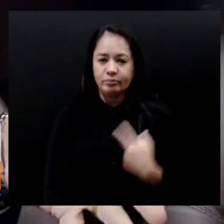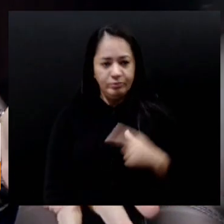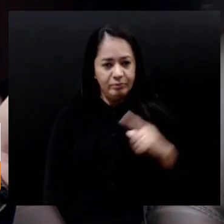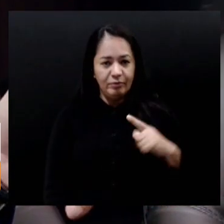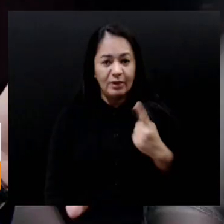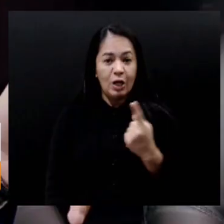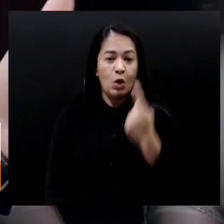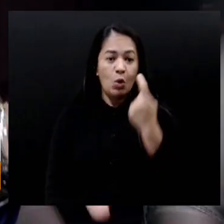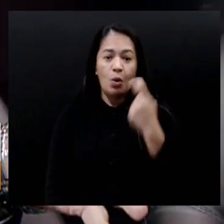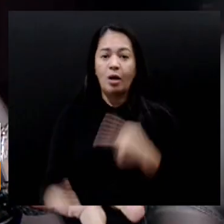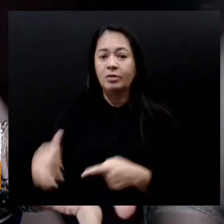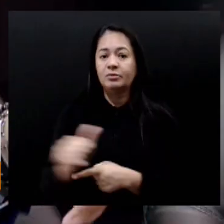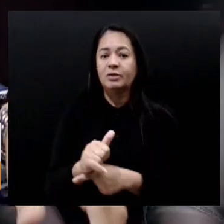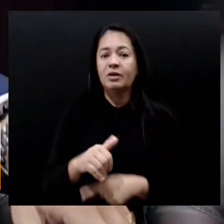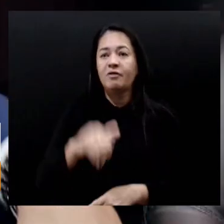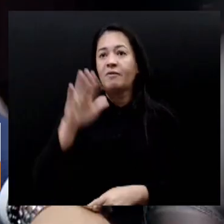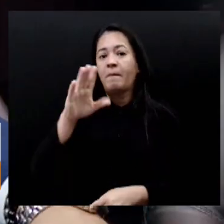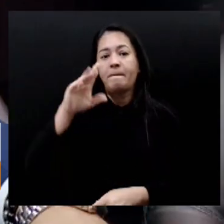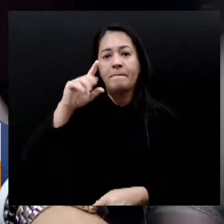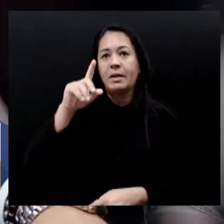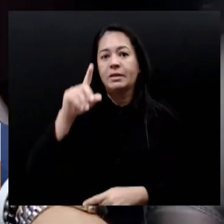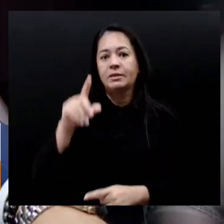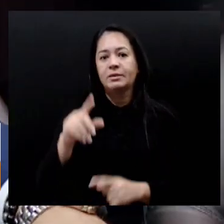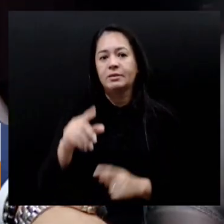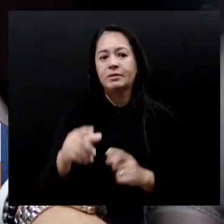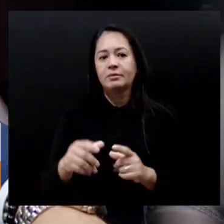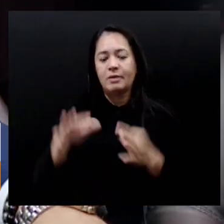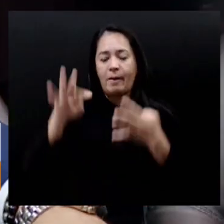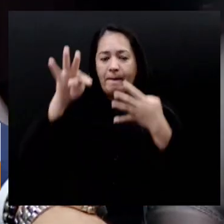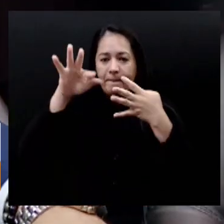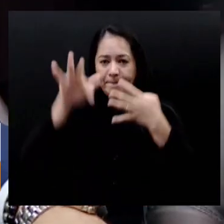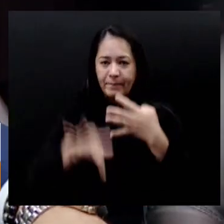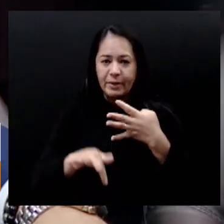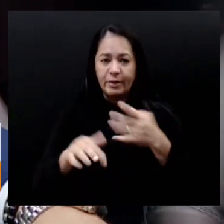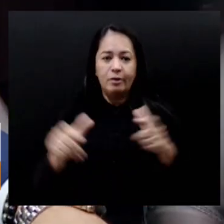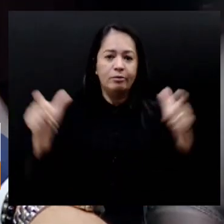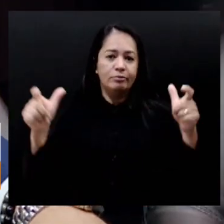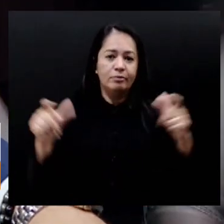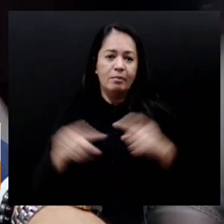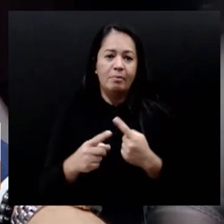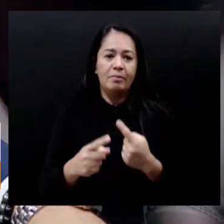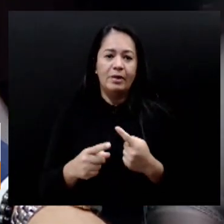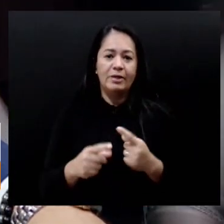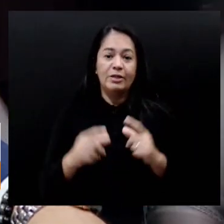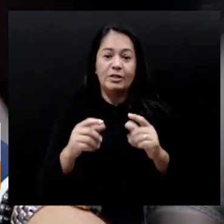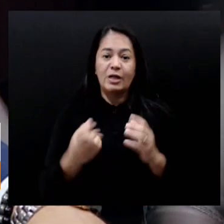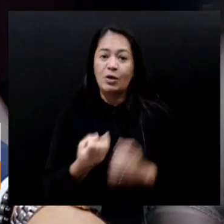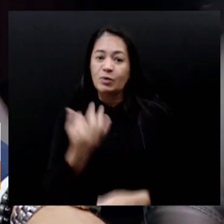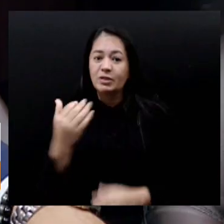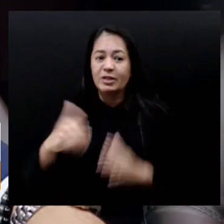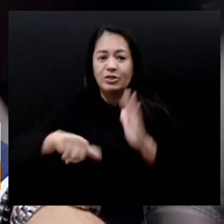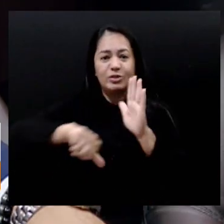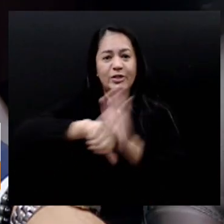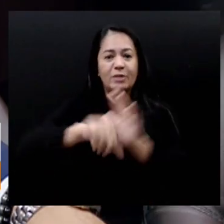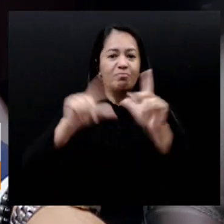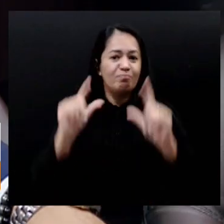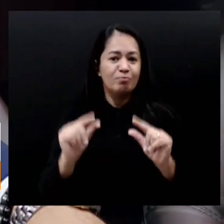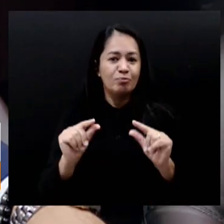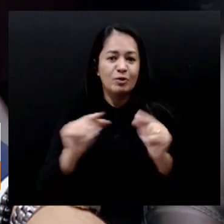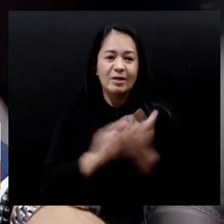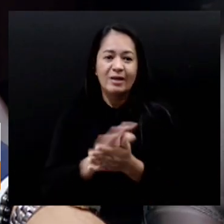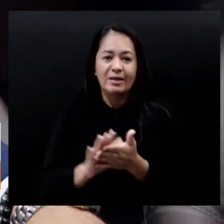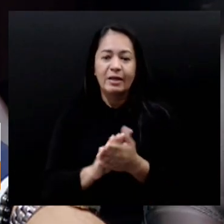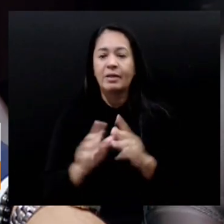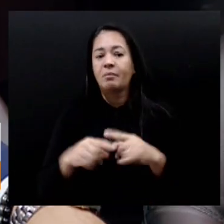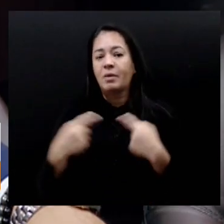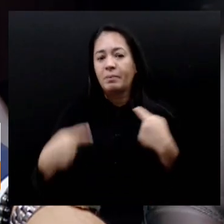deixar mais alta a pena. Mas isso não diminui o índice de criminalidade. Mas políticas que têm que ser